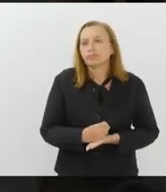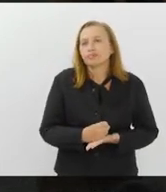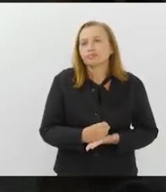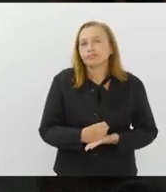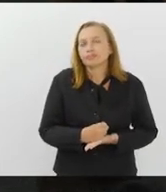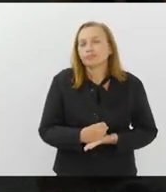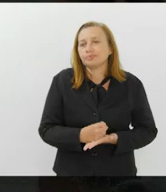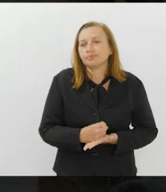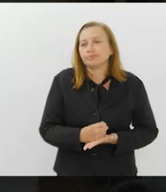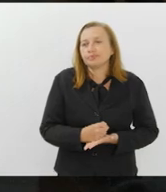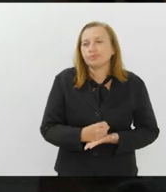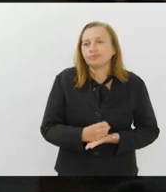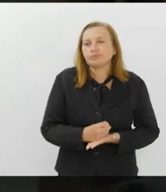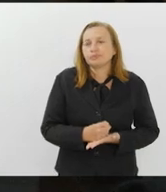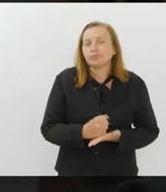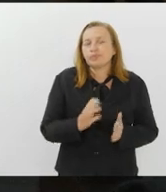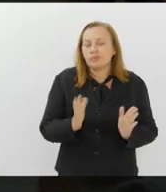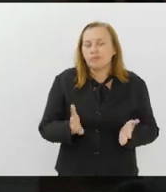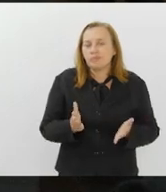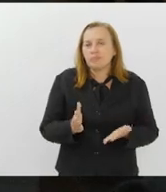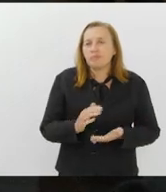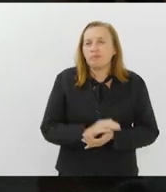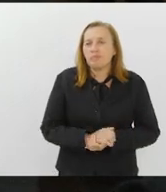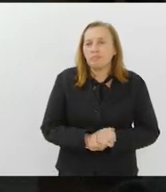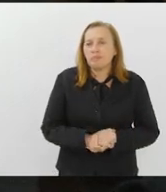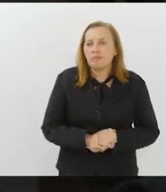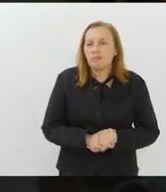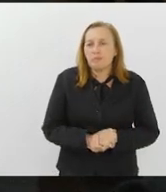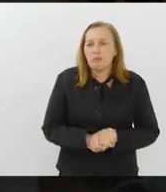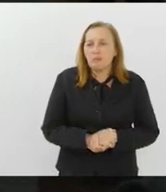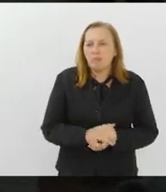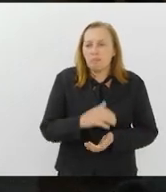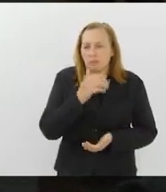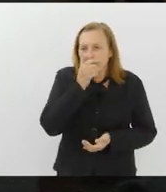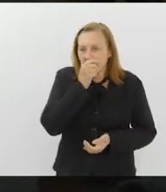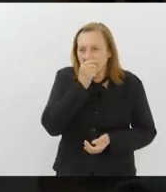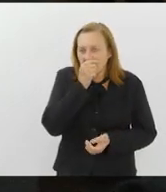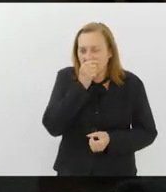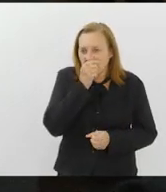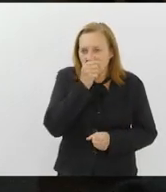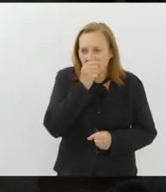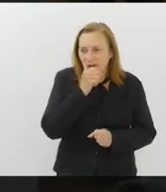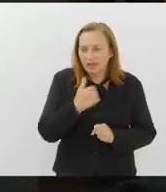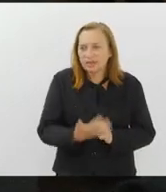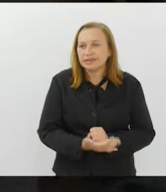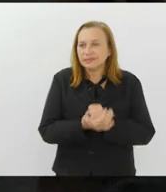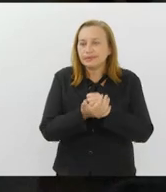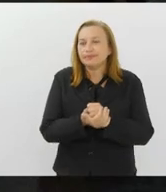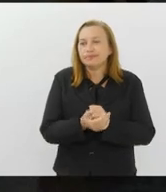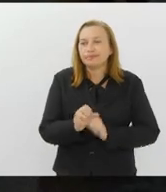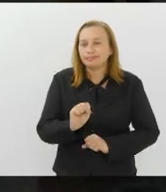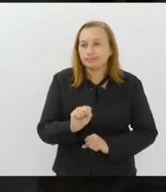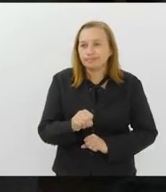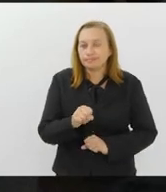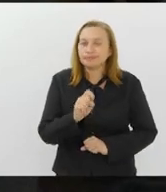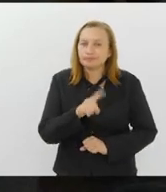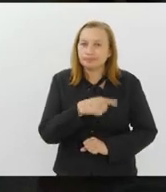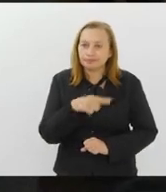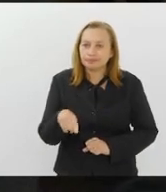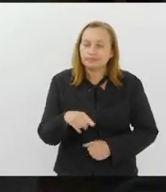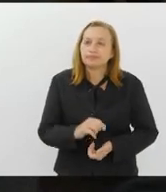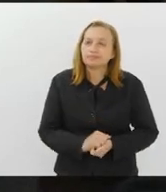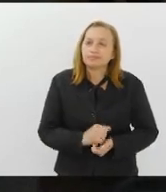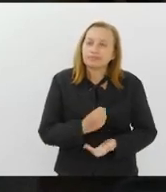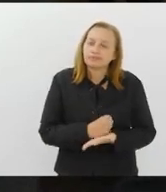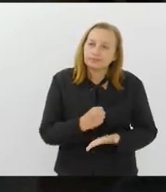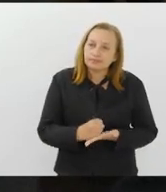ou está levando recente agora esse fenômeno a uma insustentabilidade do contrato e aí sim a rescisão e do